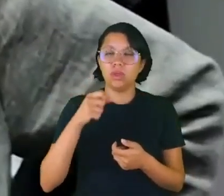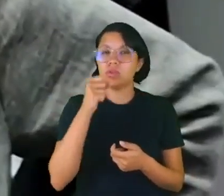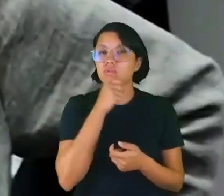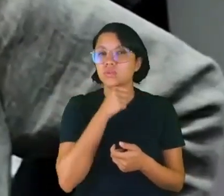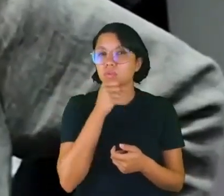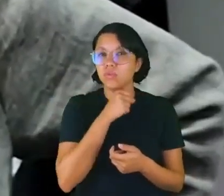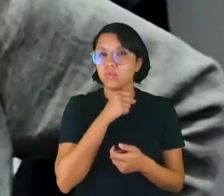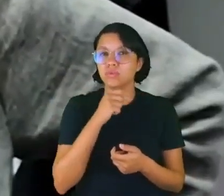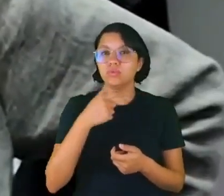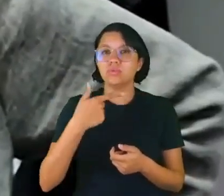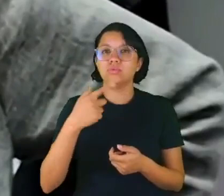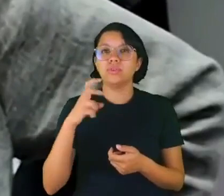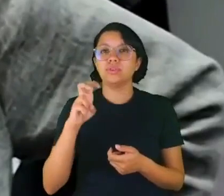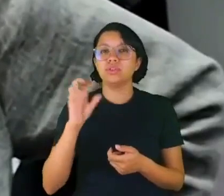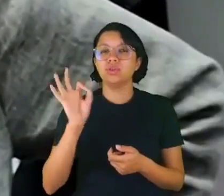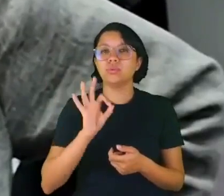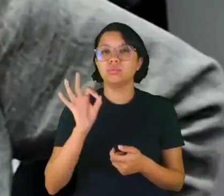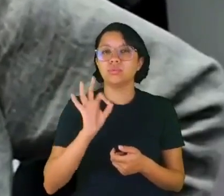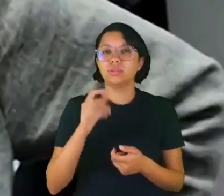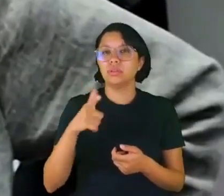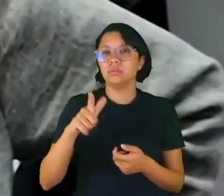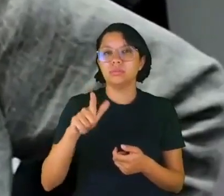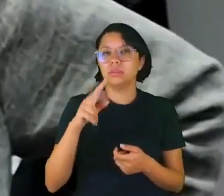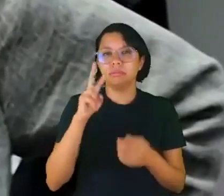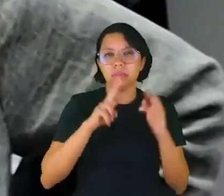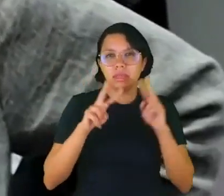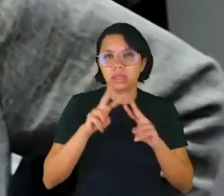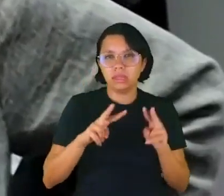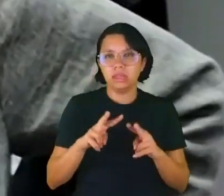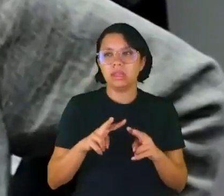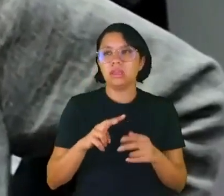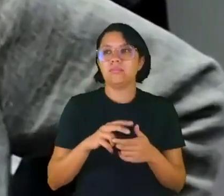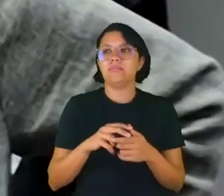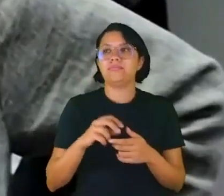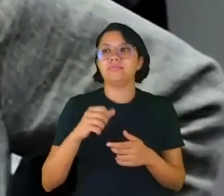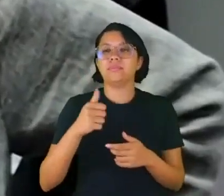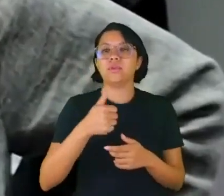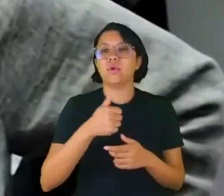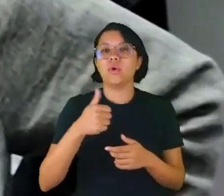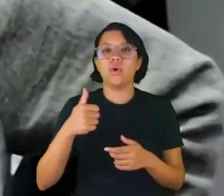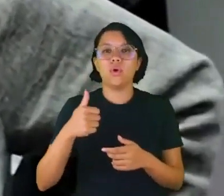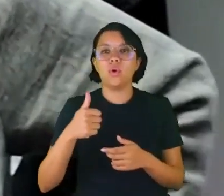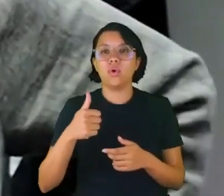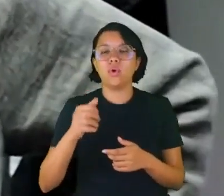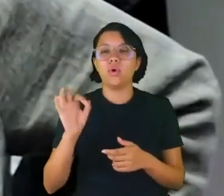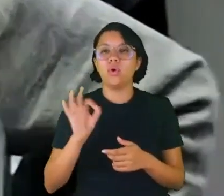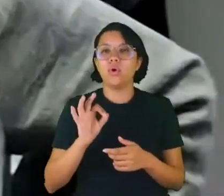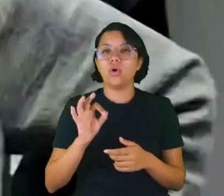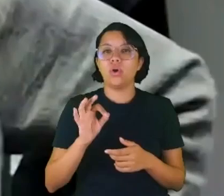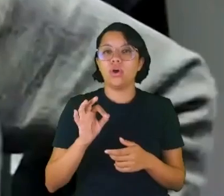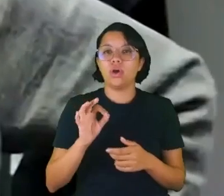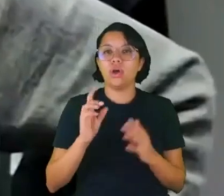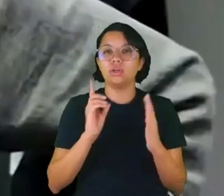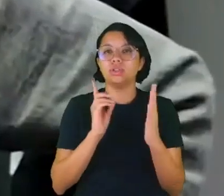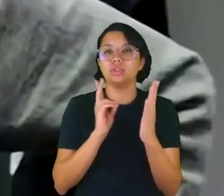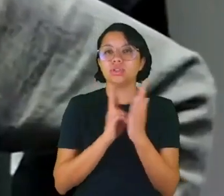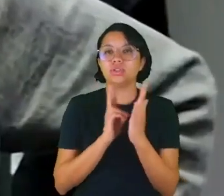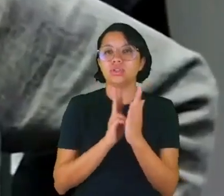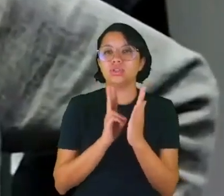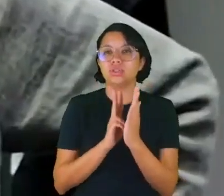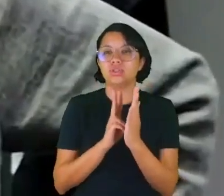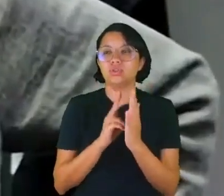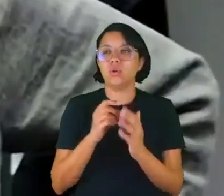25% analfabeta, 17% assentados, 11% indígenas. diz respeito a um resultado